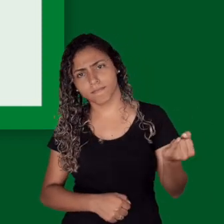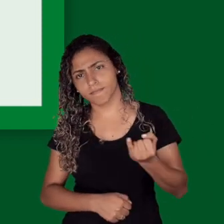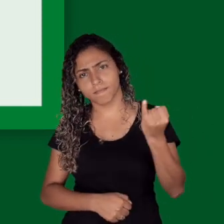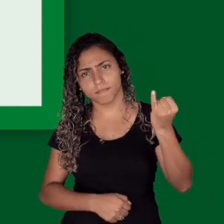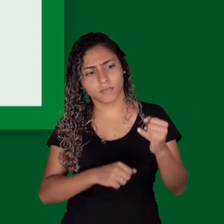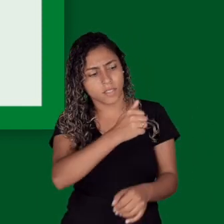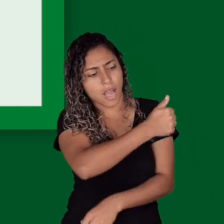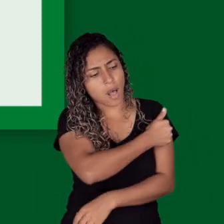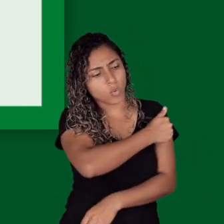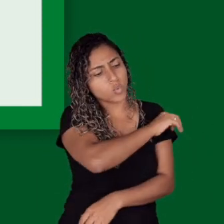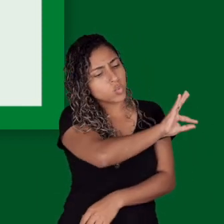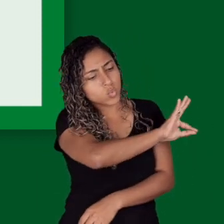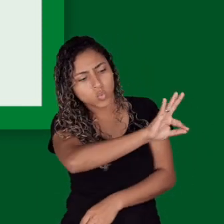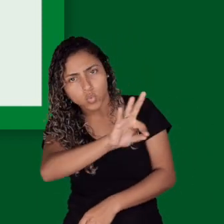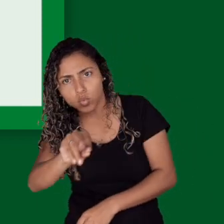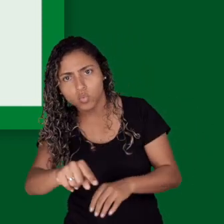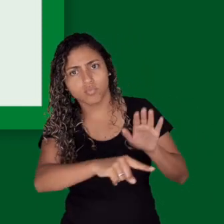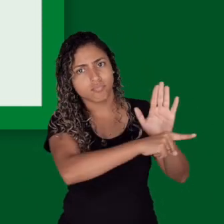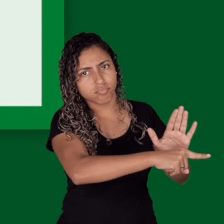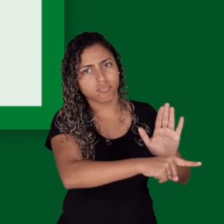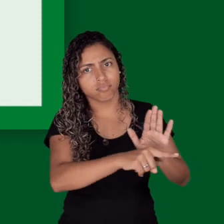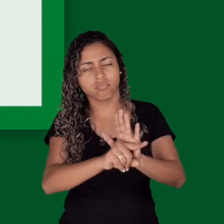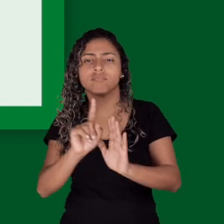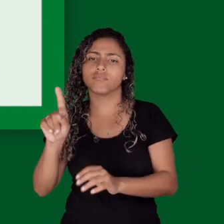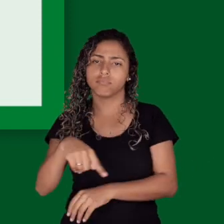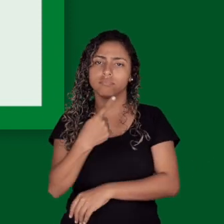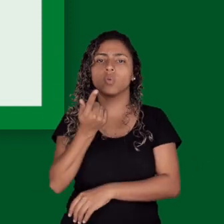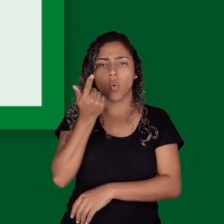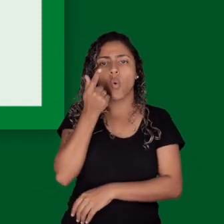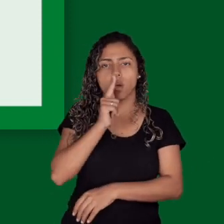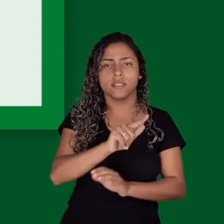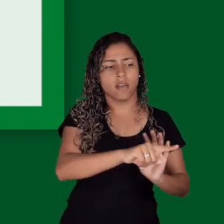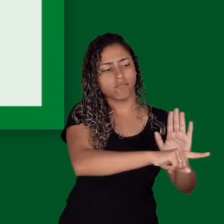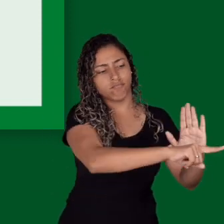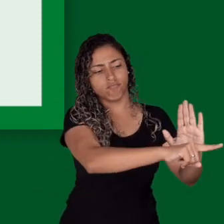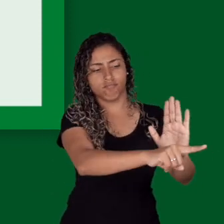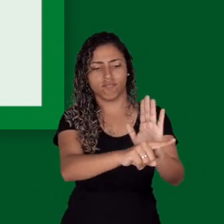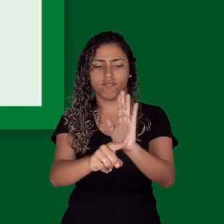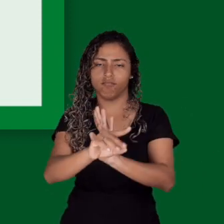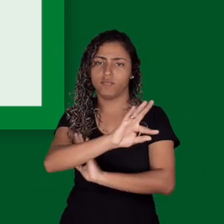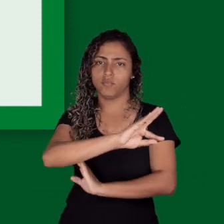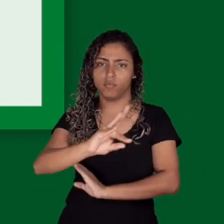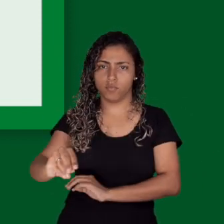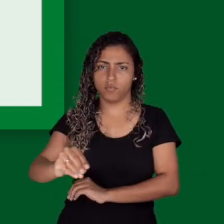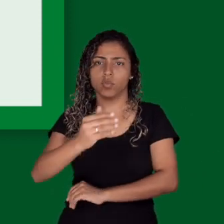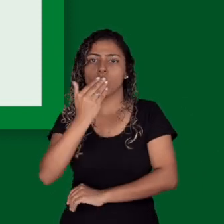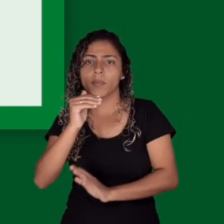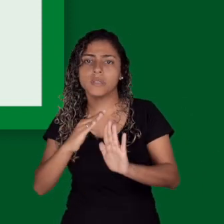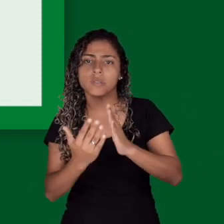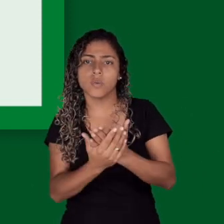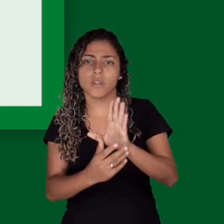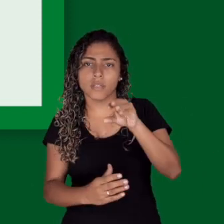os alunos da rede, e a gente atende todos os alunos da rede, e que esses alunos tenham direito à alimentação escolar e tenham